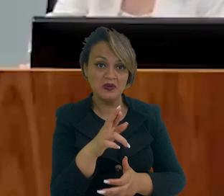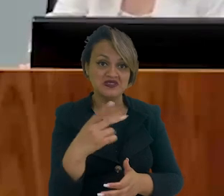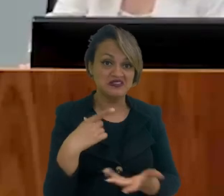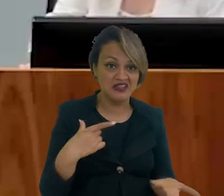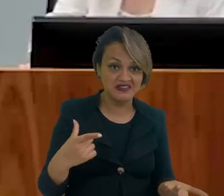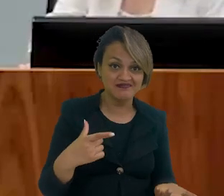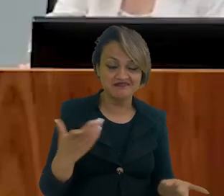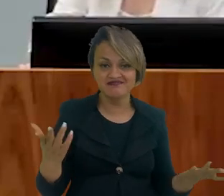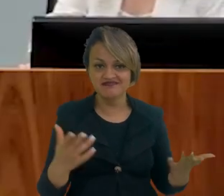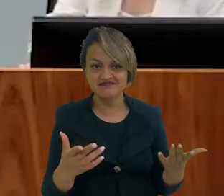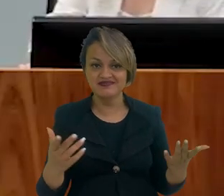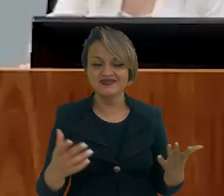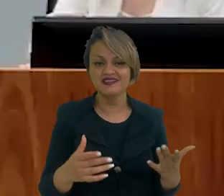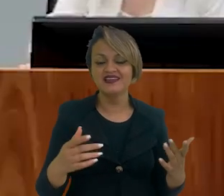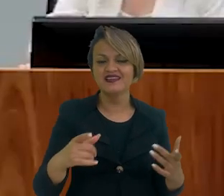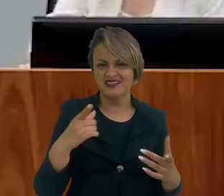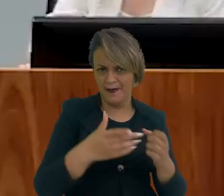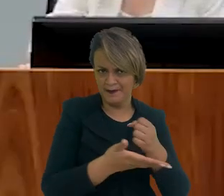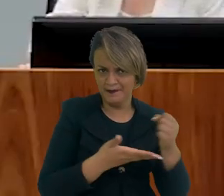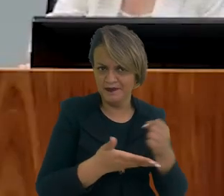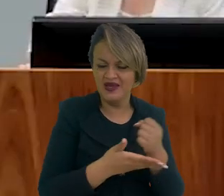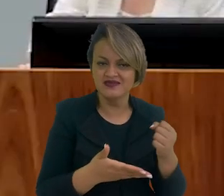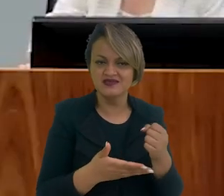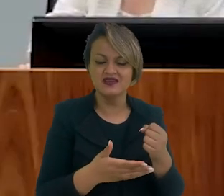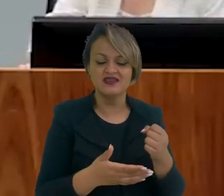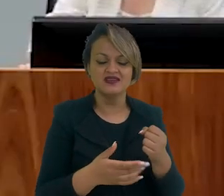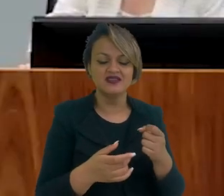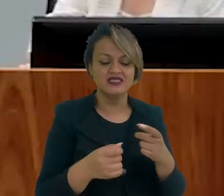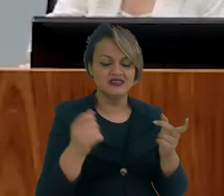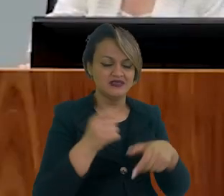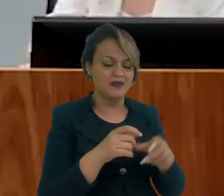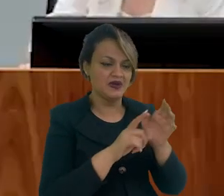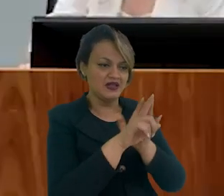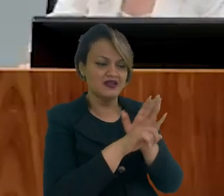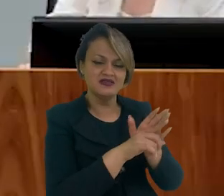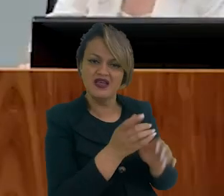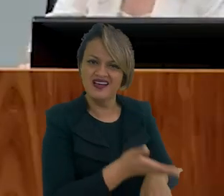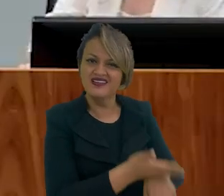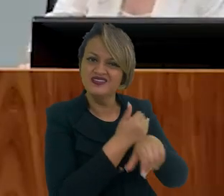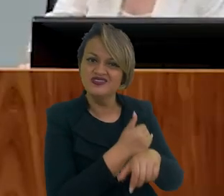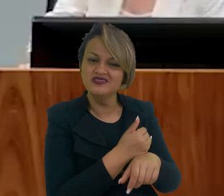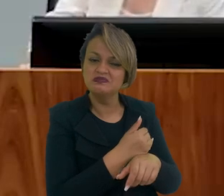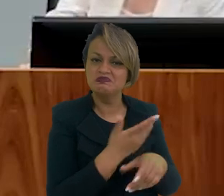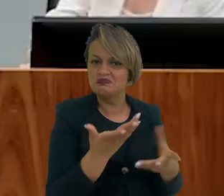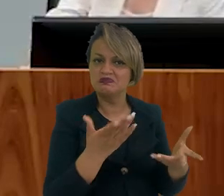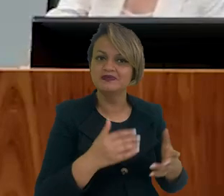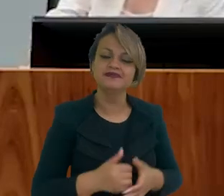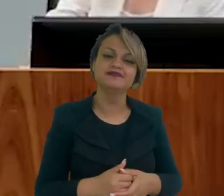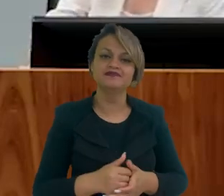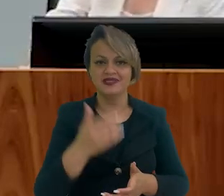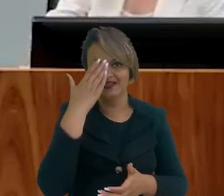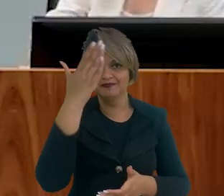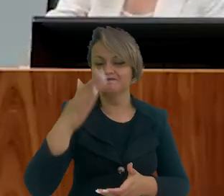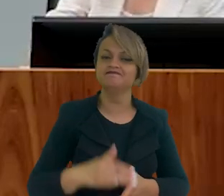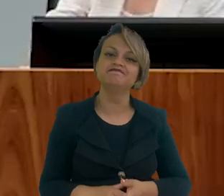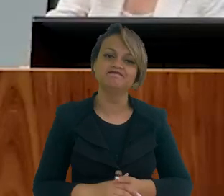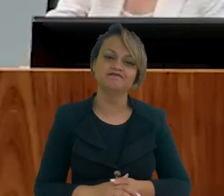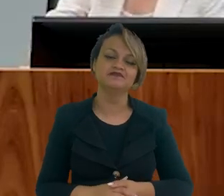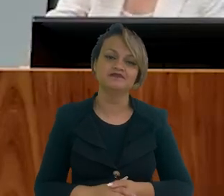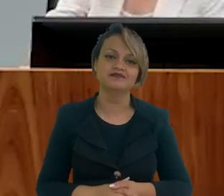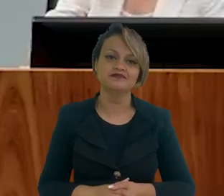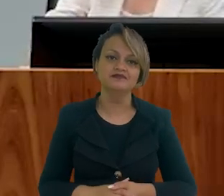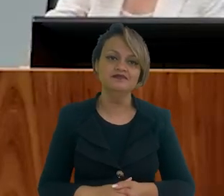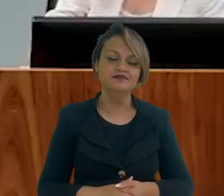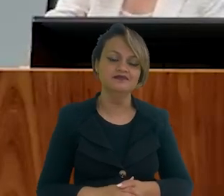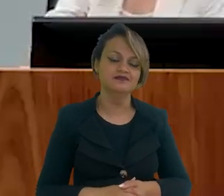questão que eu colocaria se se tem ou não tem resposta né existem balizas que poderiam ser